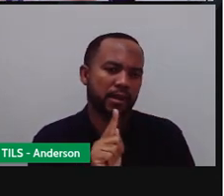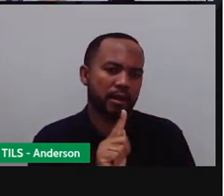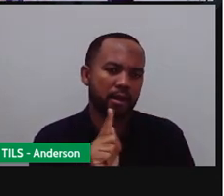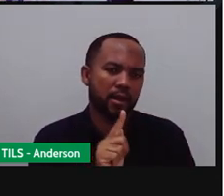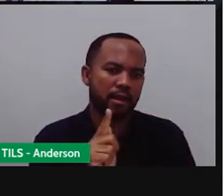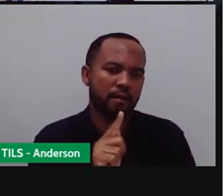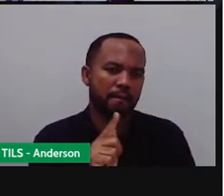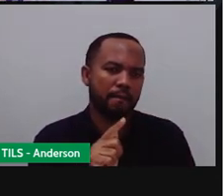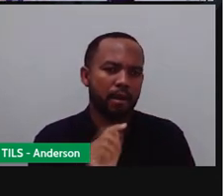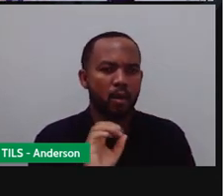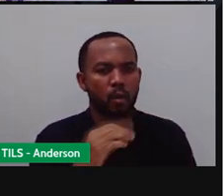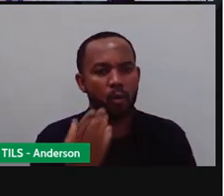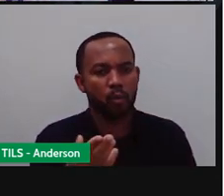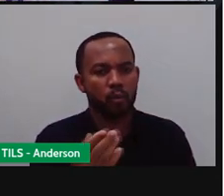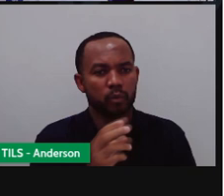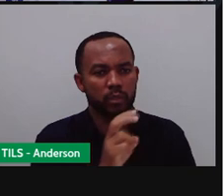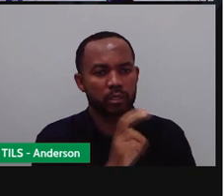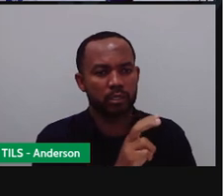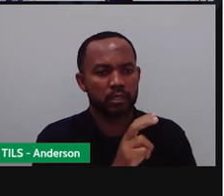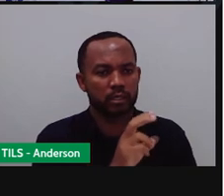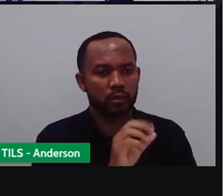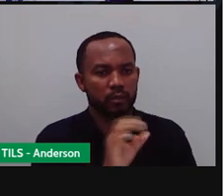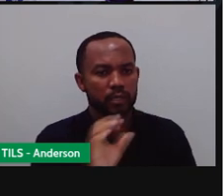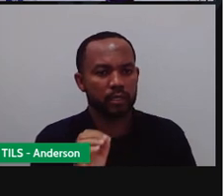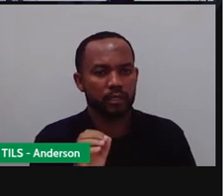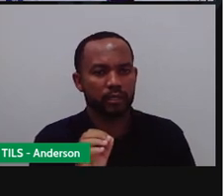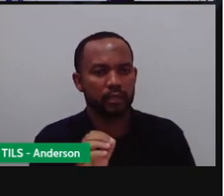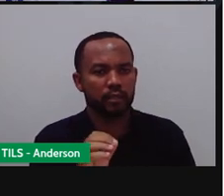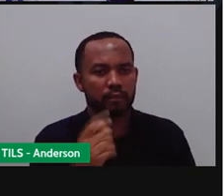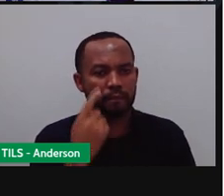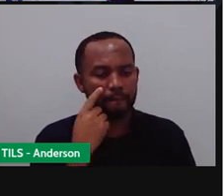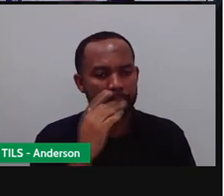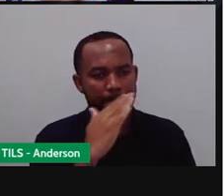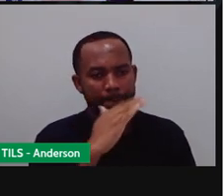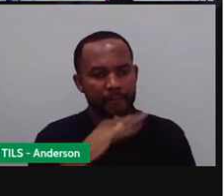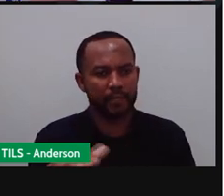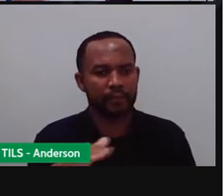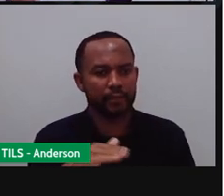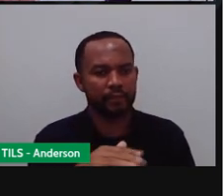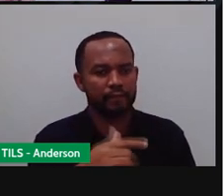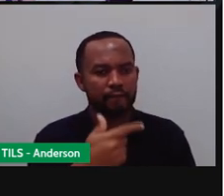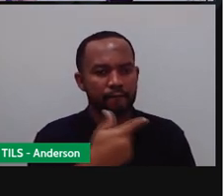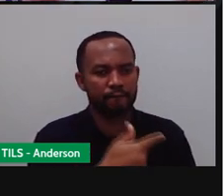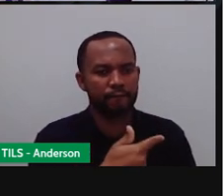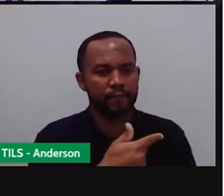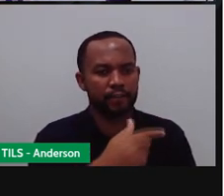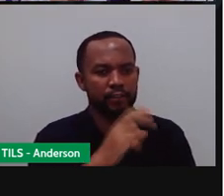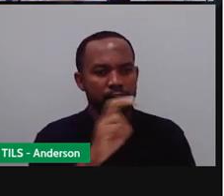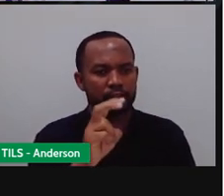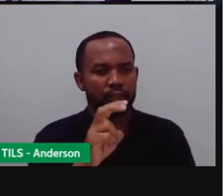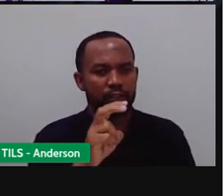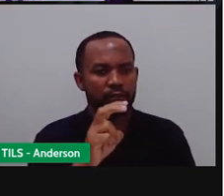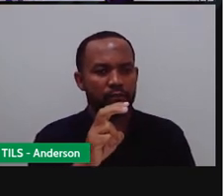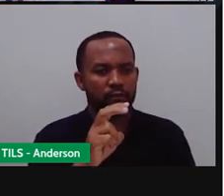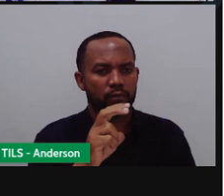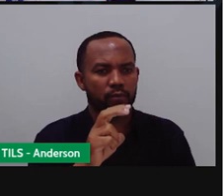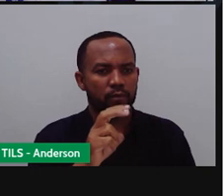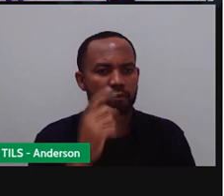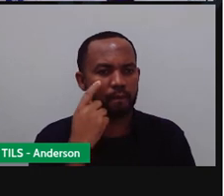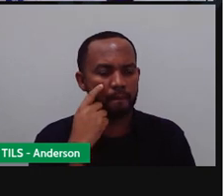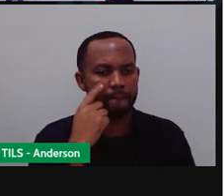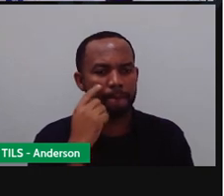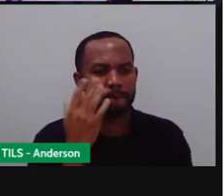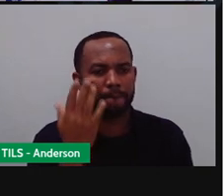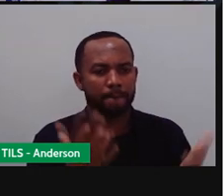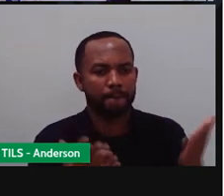desculpa, de 50 gramas de gelatina? Qual a metade de 50? 25, porque 25 mais 25 dão 50 gramas.